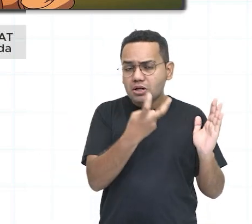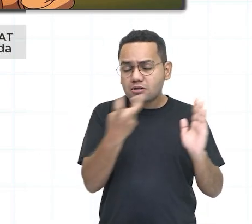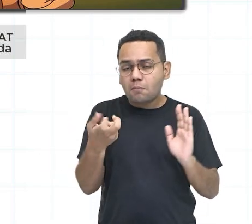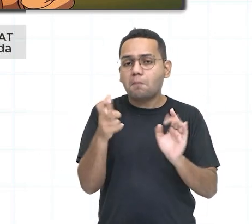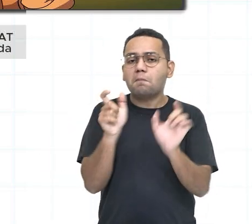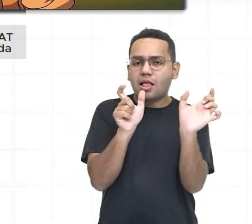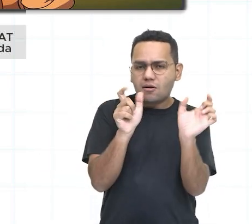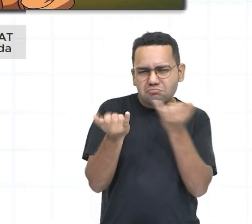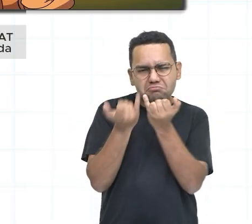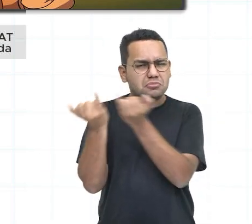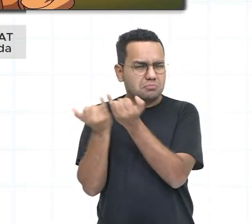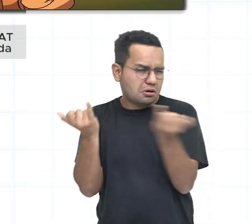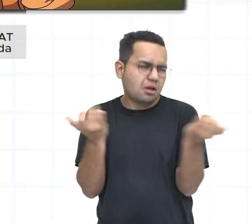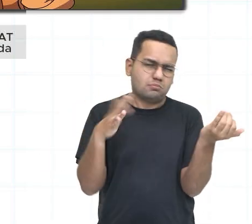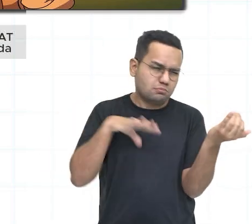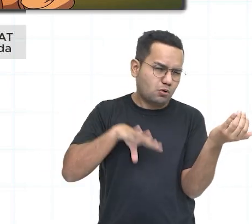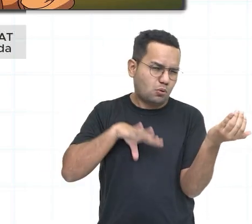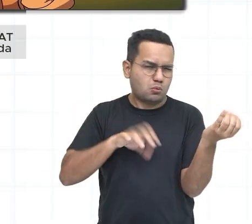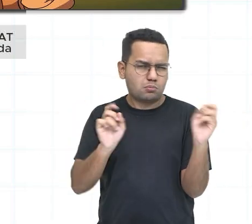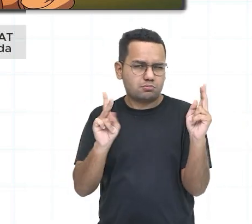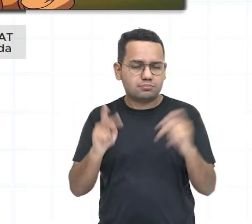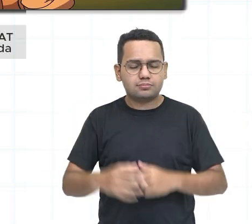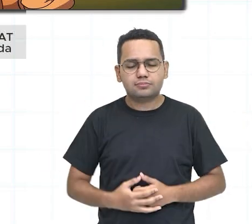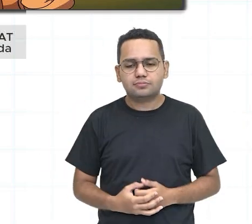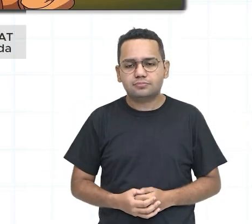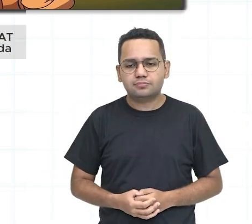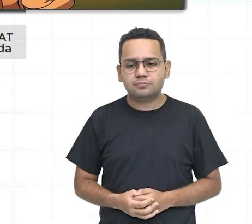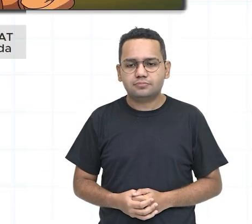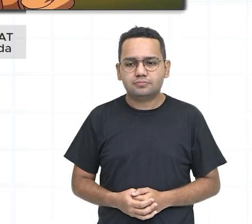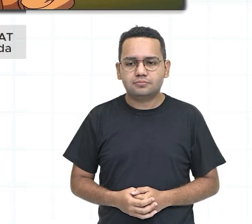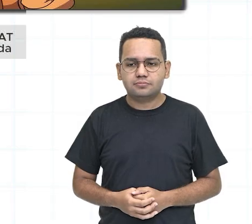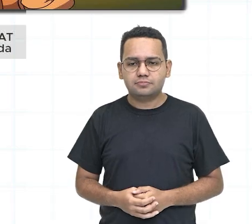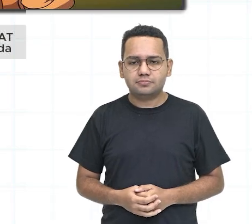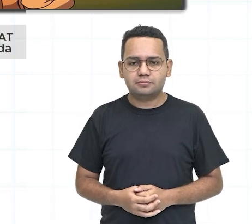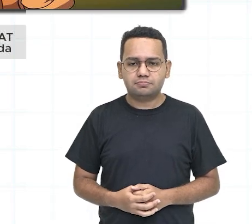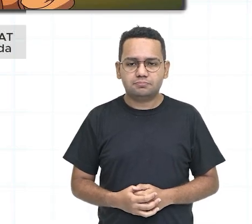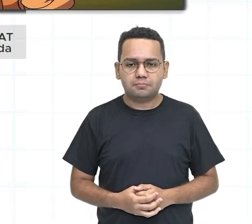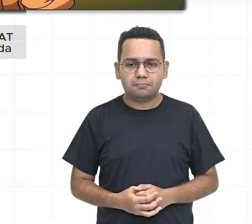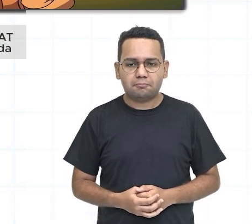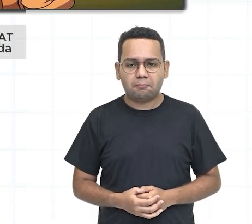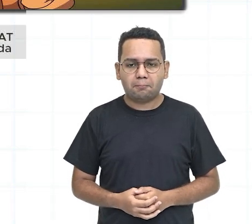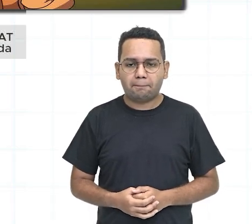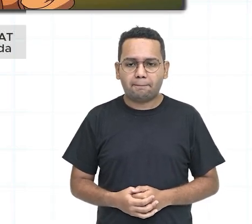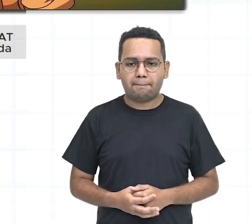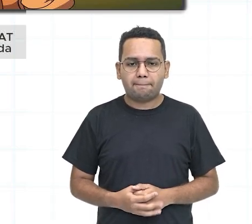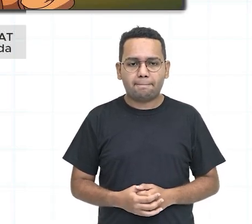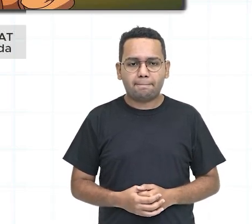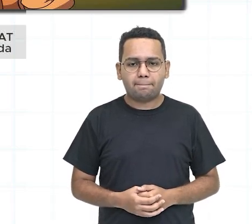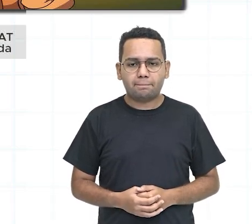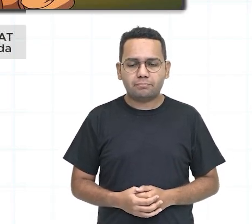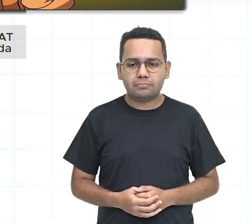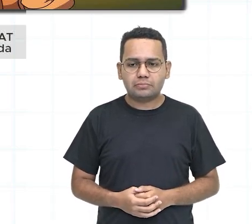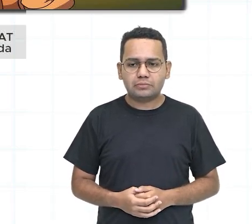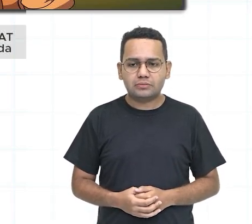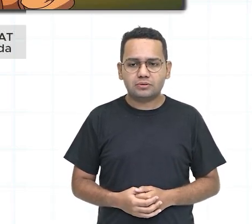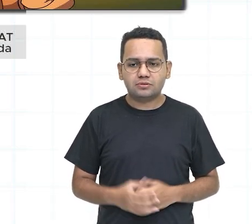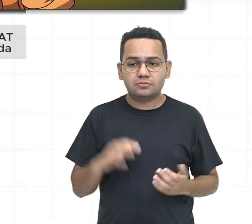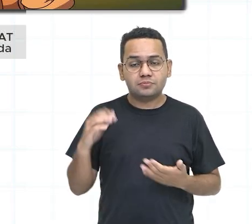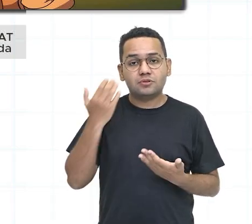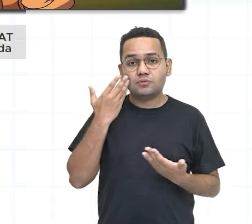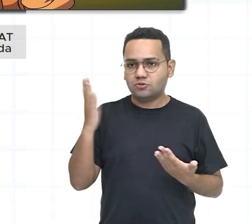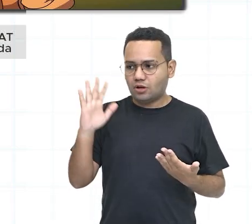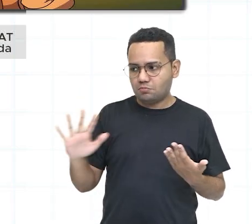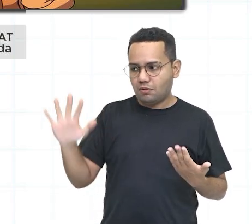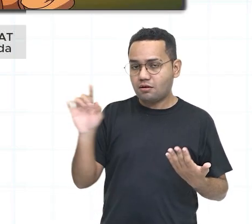bem parecidas com o português, ok? Então, aqui, ó, você observa que tem, novamente, os índios daquela